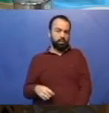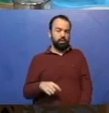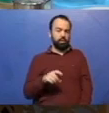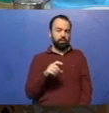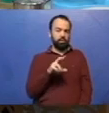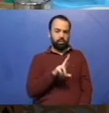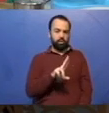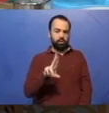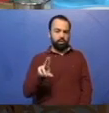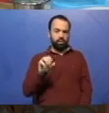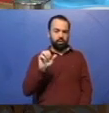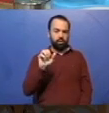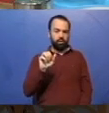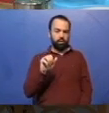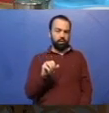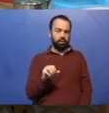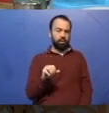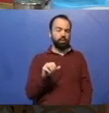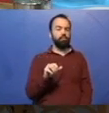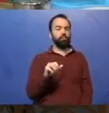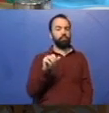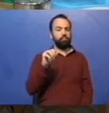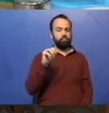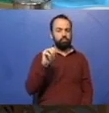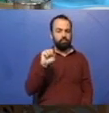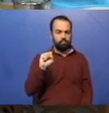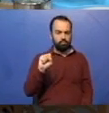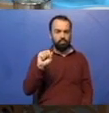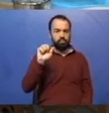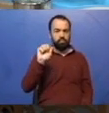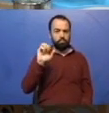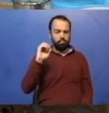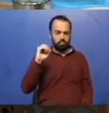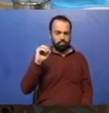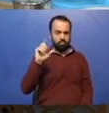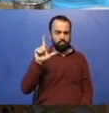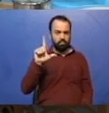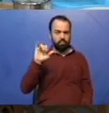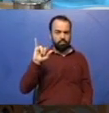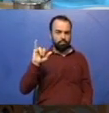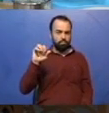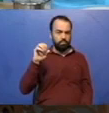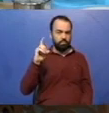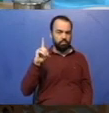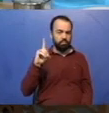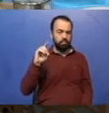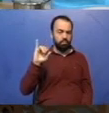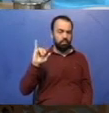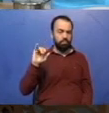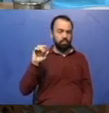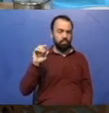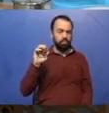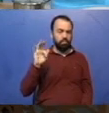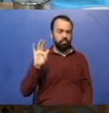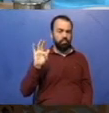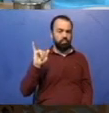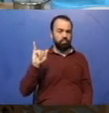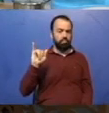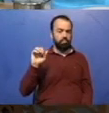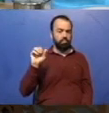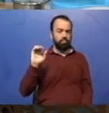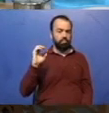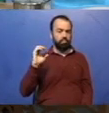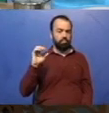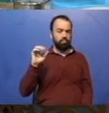solidificação. Vou repetir. Quando ela passa do estado líquido, perdeu calor, vou levar para o ambiente